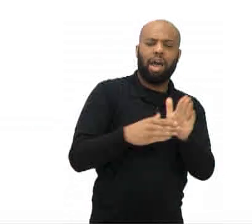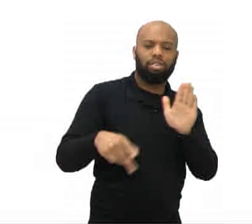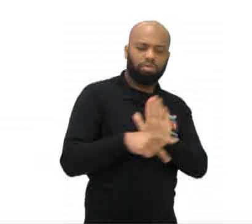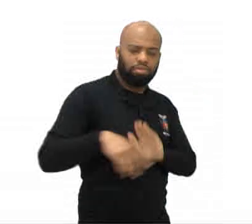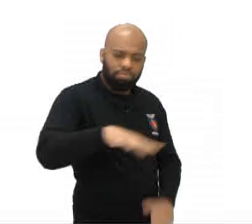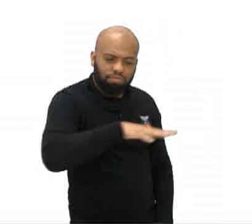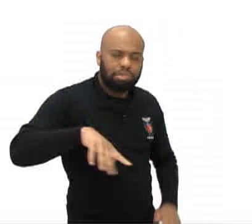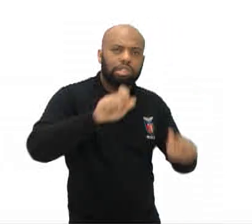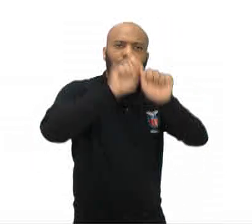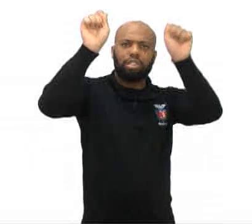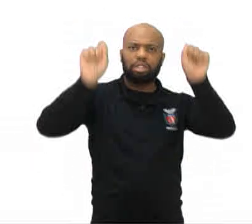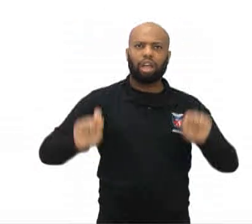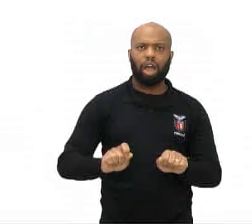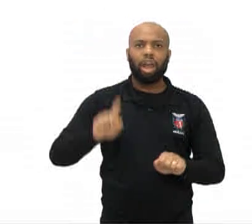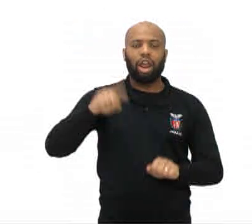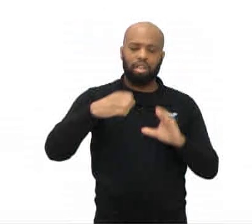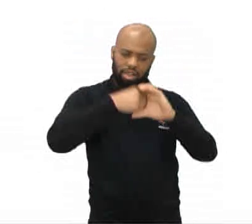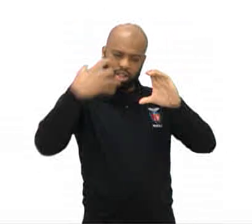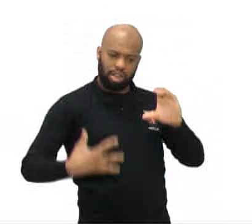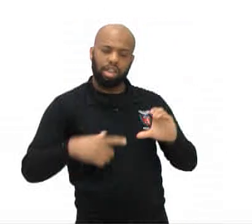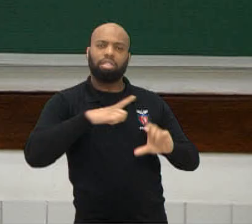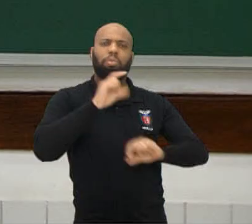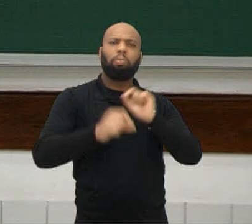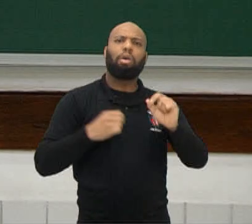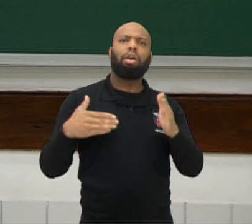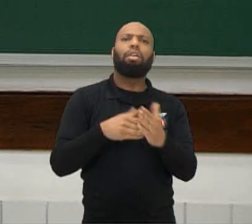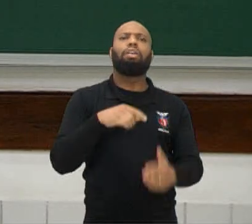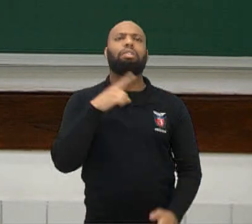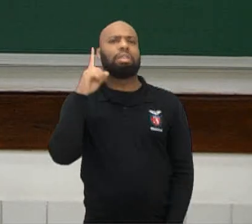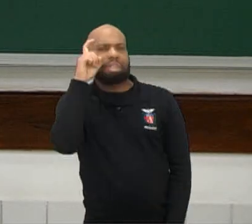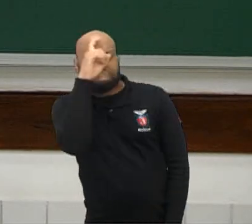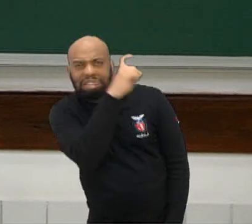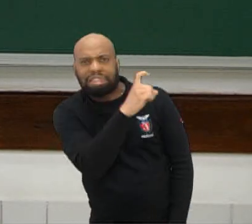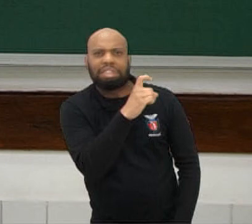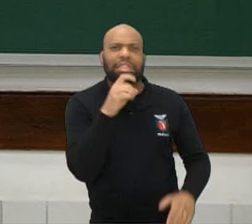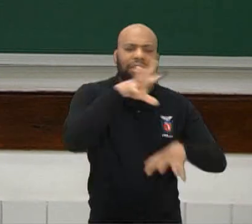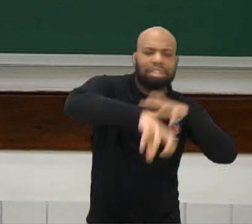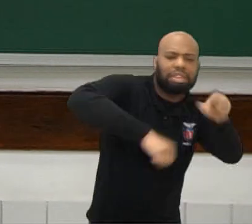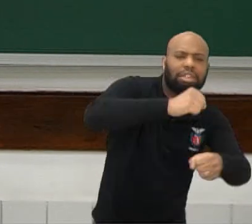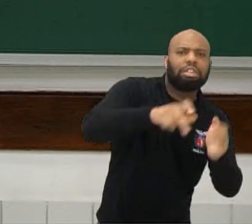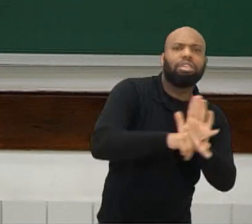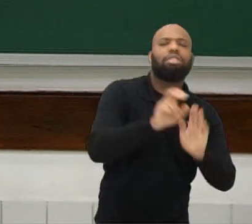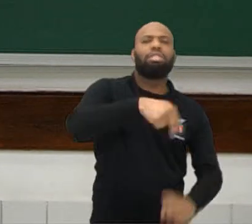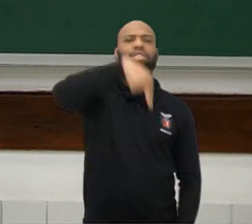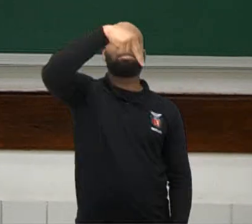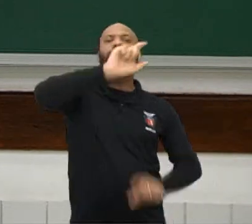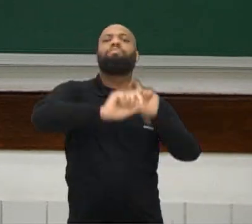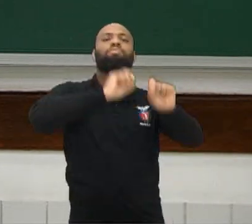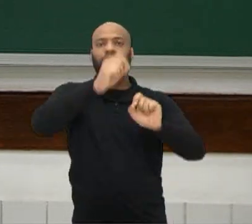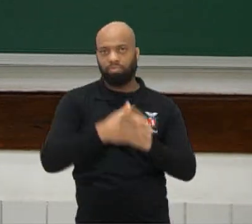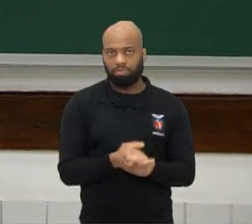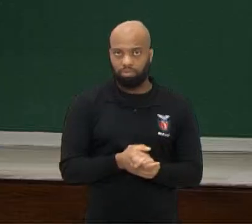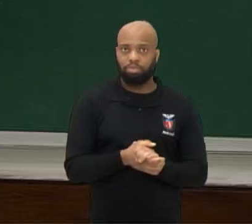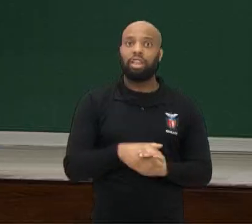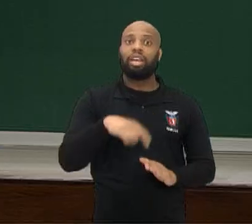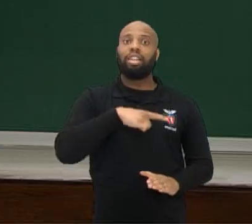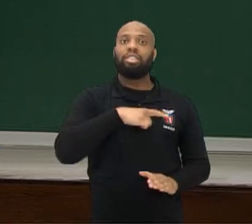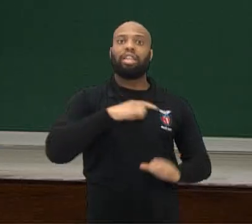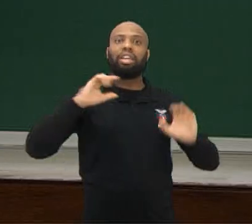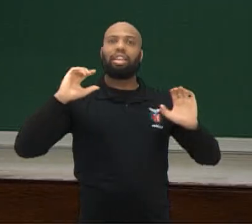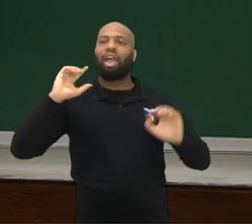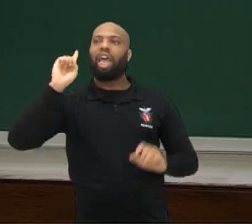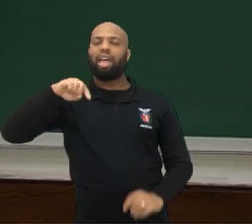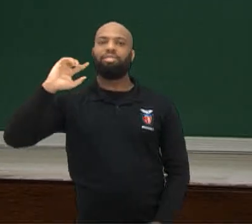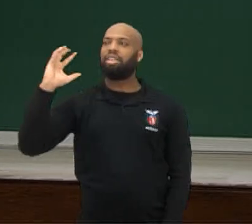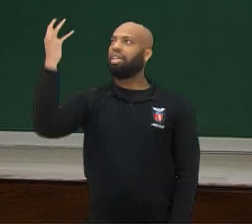área? O que caracterizou dificuldades de ocupar a região norte? Então nós temos ali clima quente e